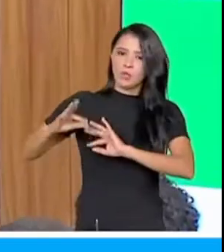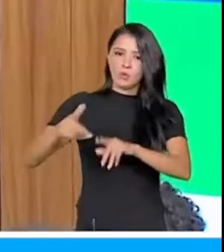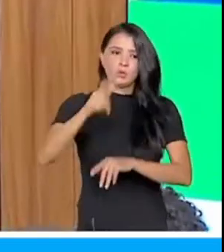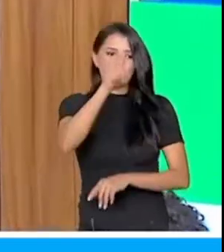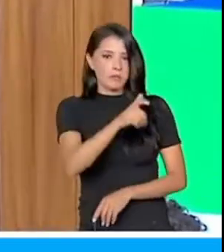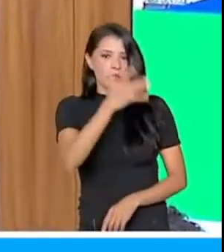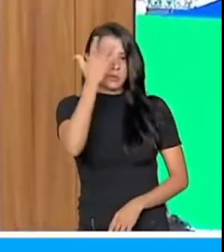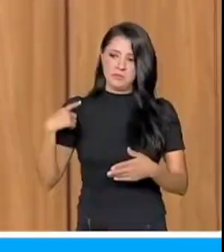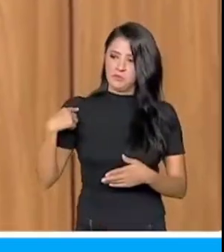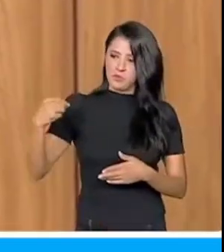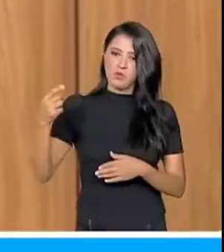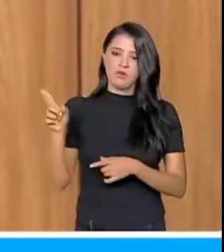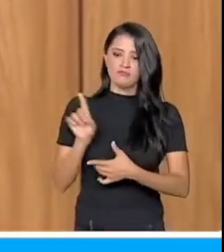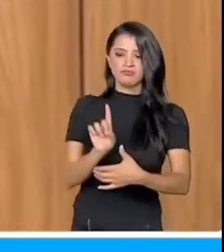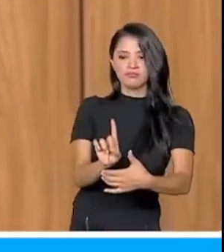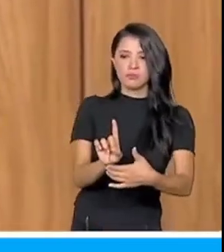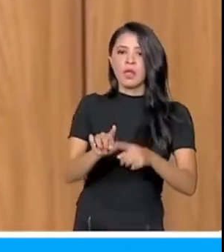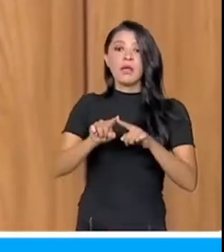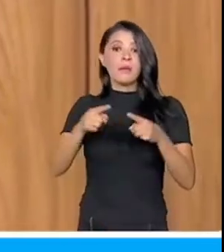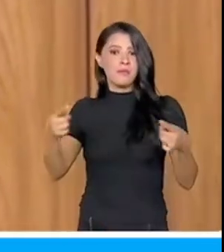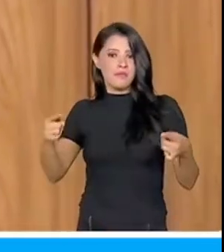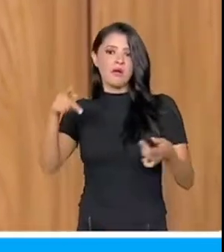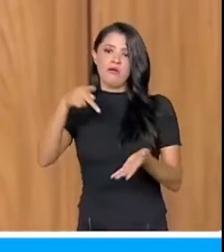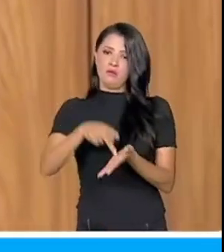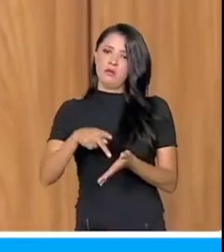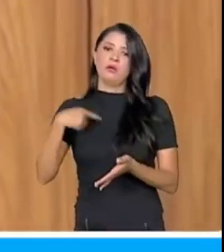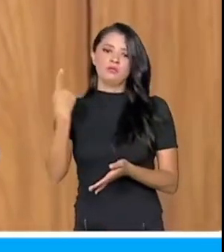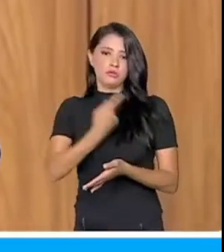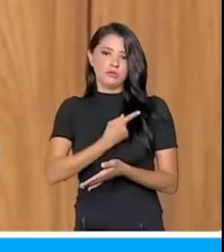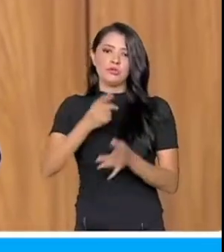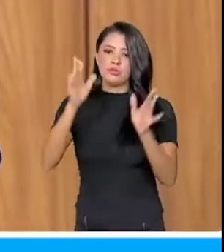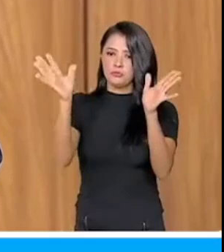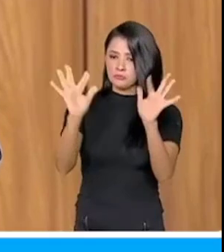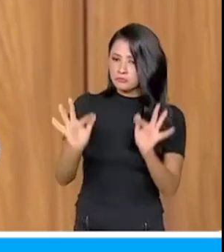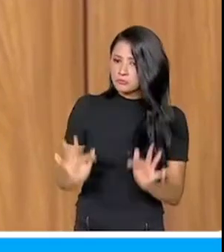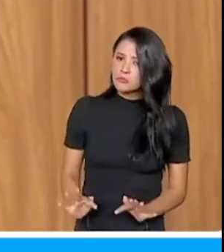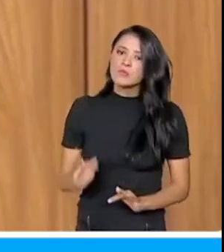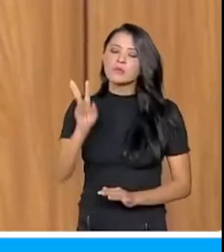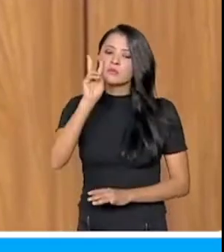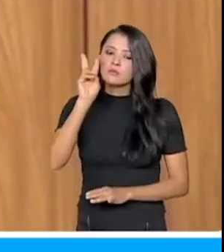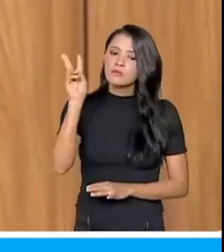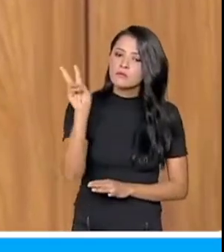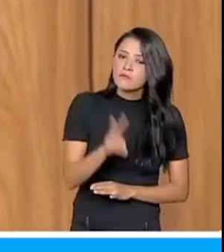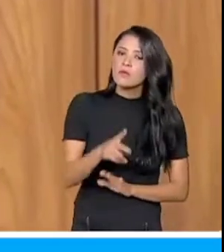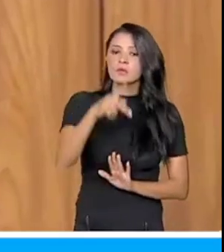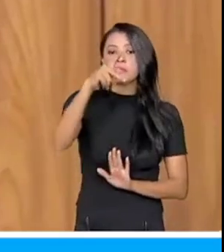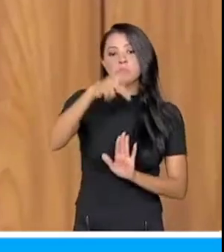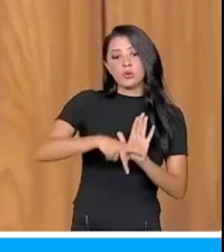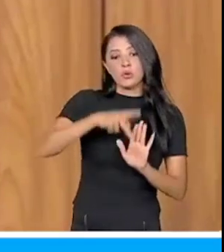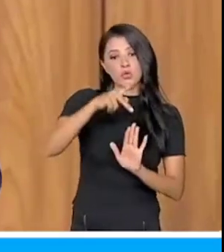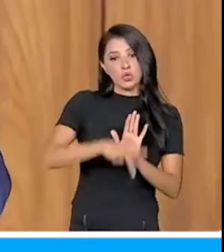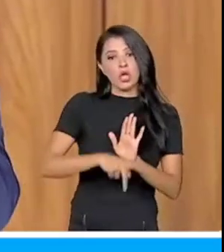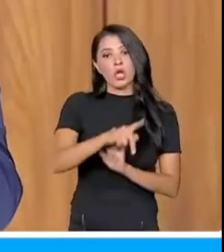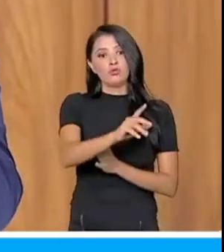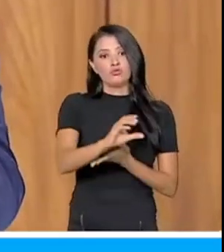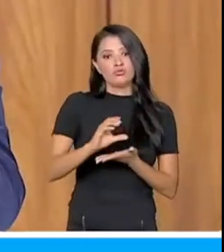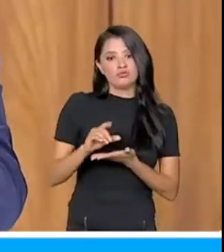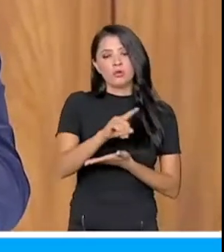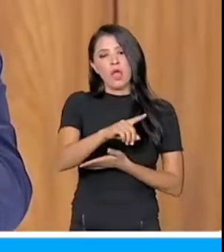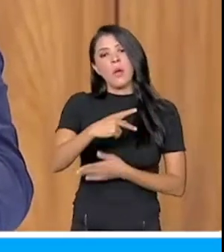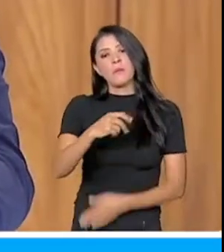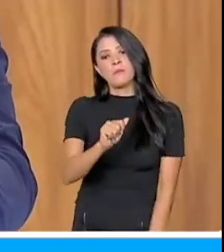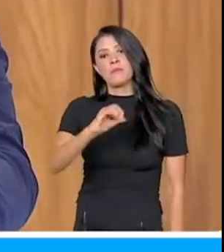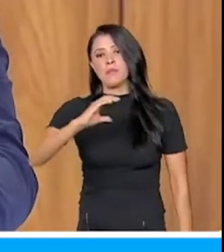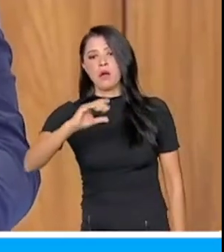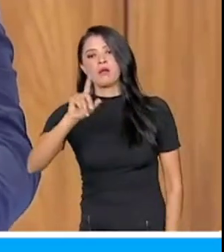Luiz Inácio Lula da Silva. De fato, a gente fica muito satisfeito de ver esses projetos viabilizados. O PAC